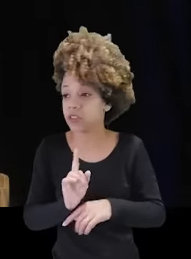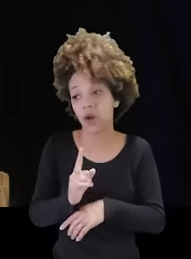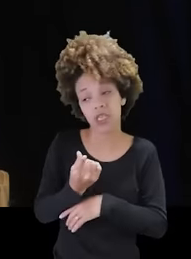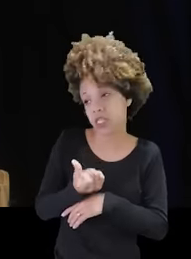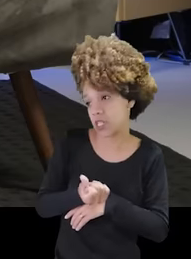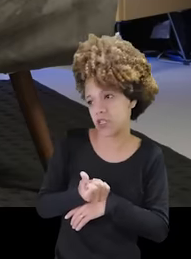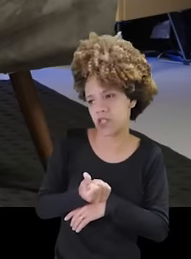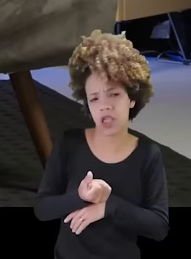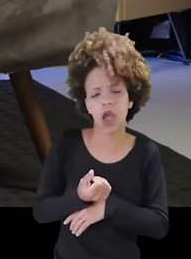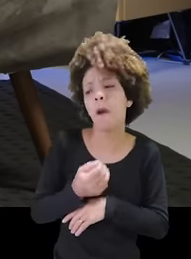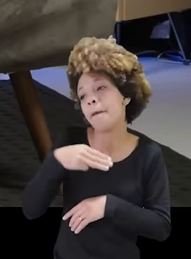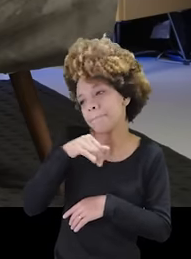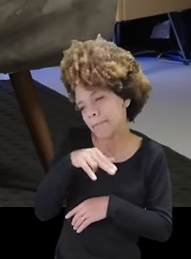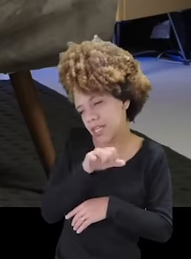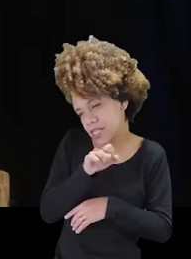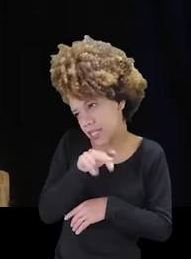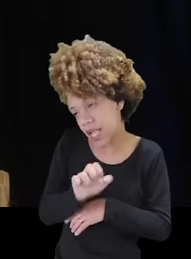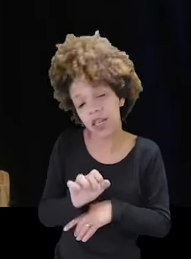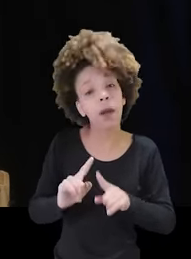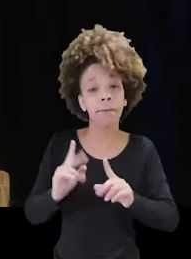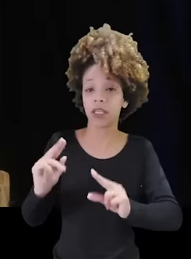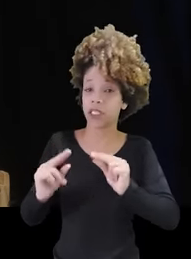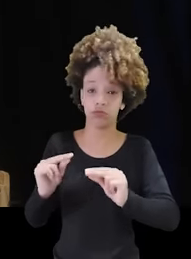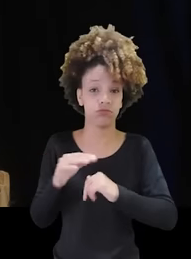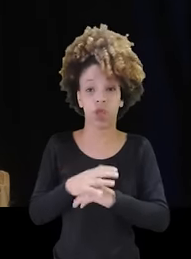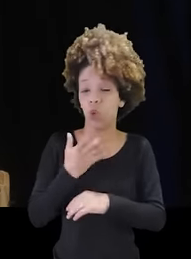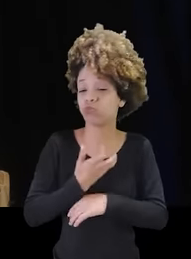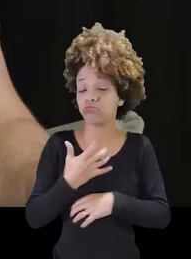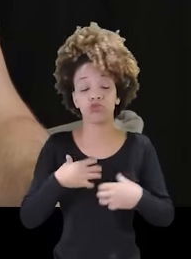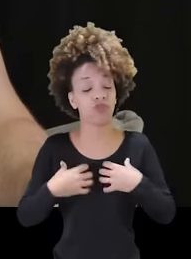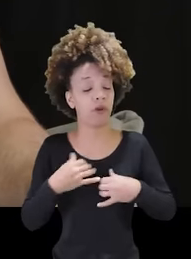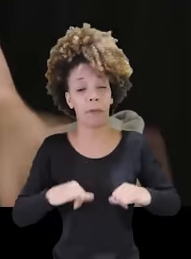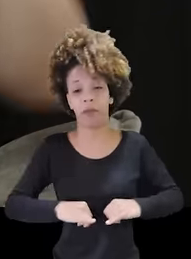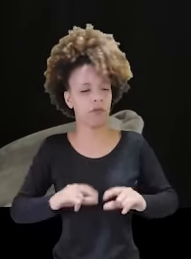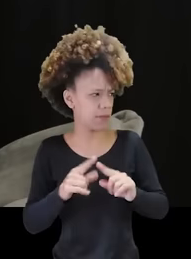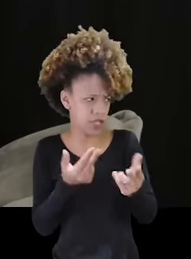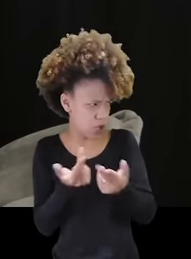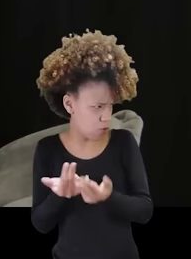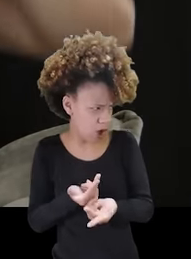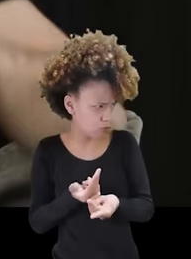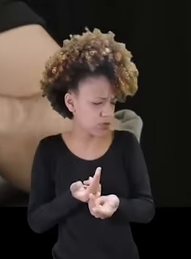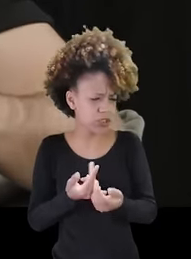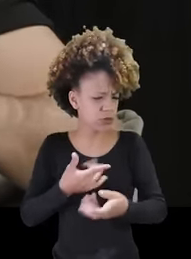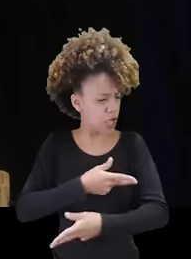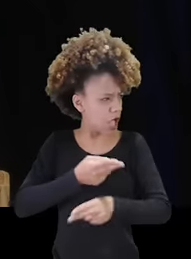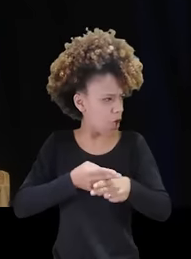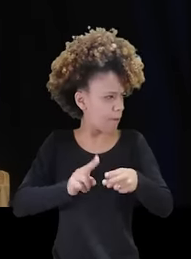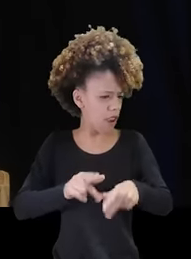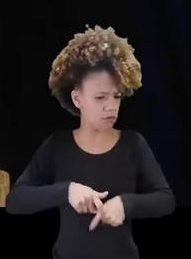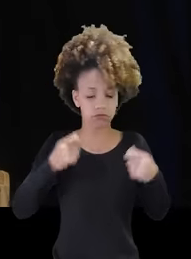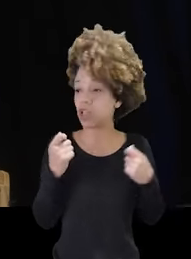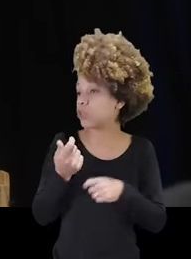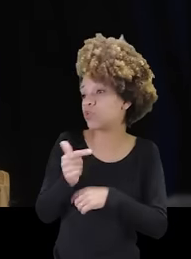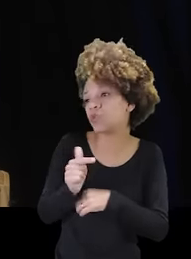Episódio de novela Os dramas os dramas Mas é a mesma coisa tem um núcleo daqui tem um cara sem camisa nada